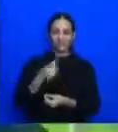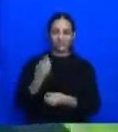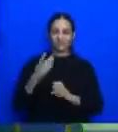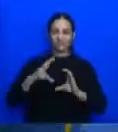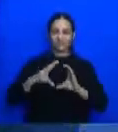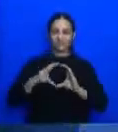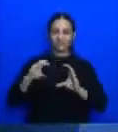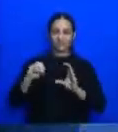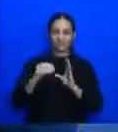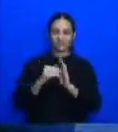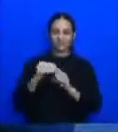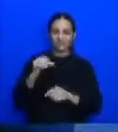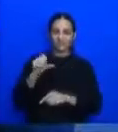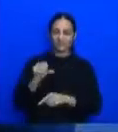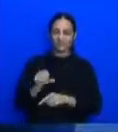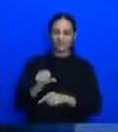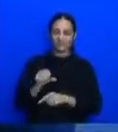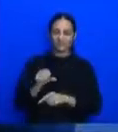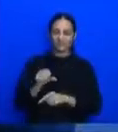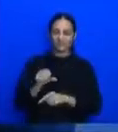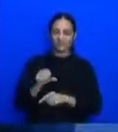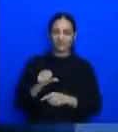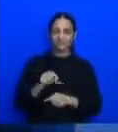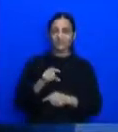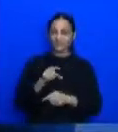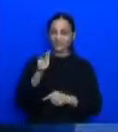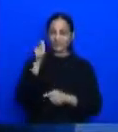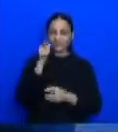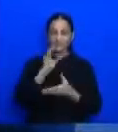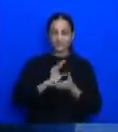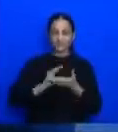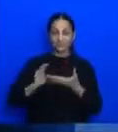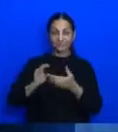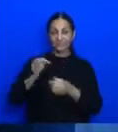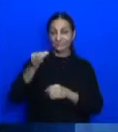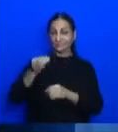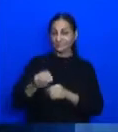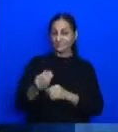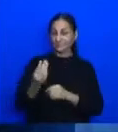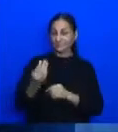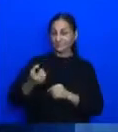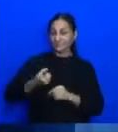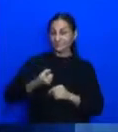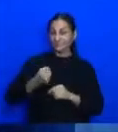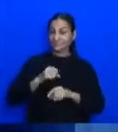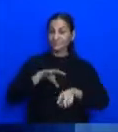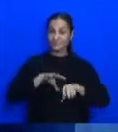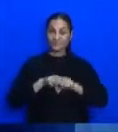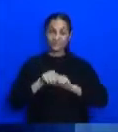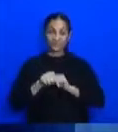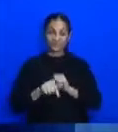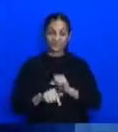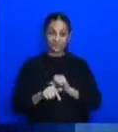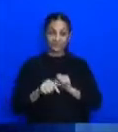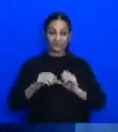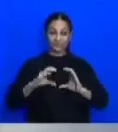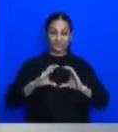embaralhando 10 bolas numeradas de 0 a 9. Você ganha prêmio a partir de 3 acertos no Super